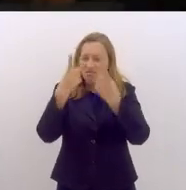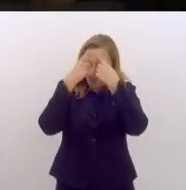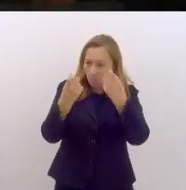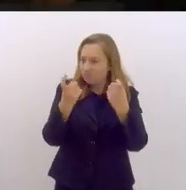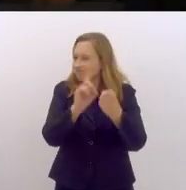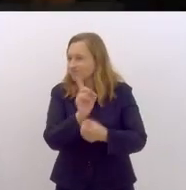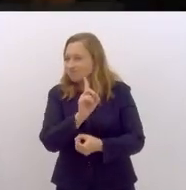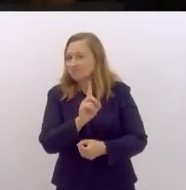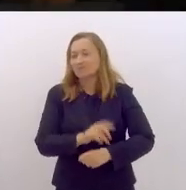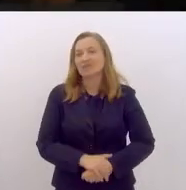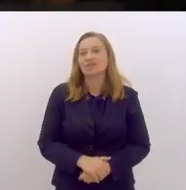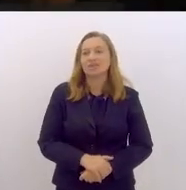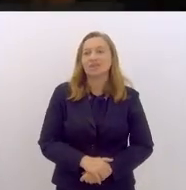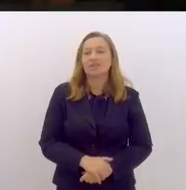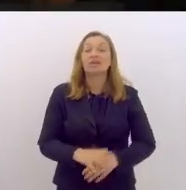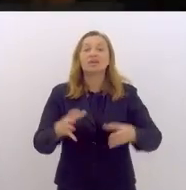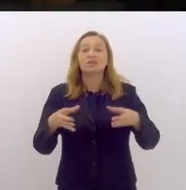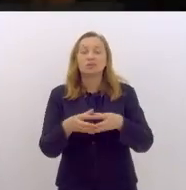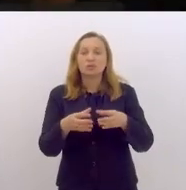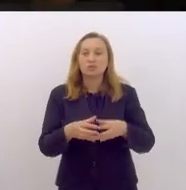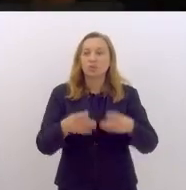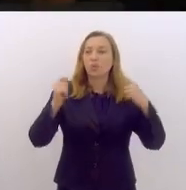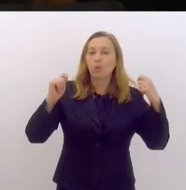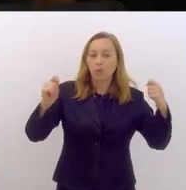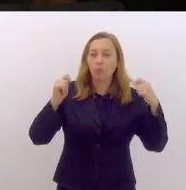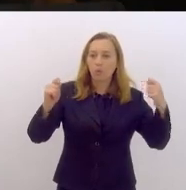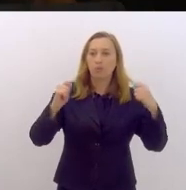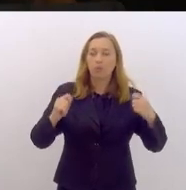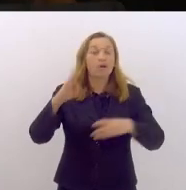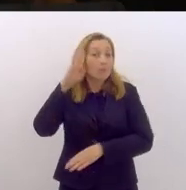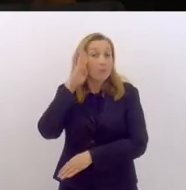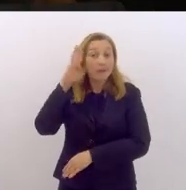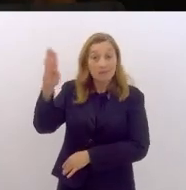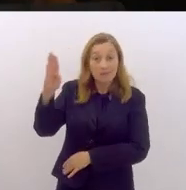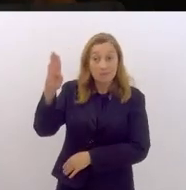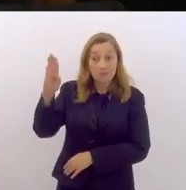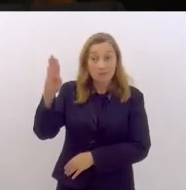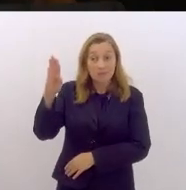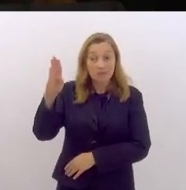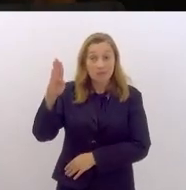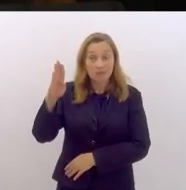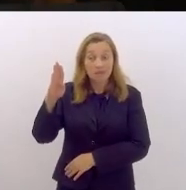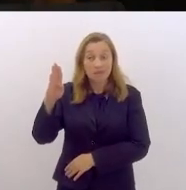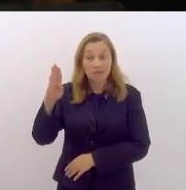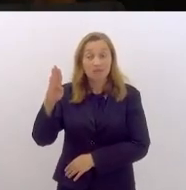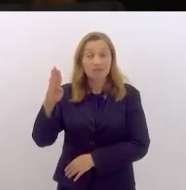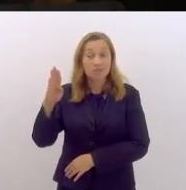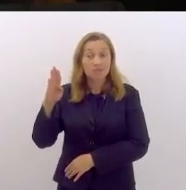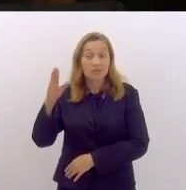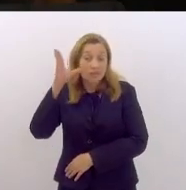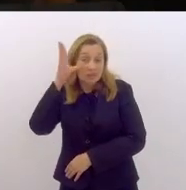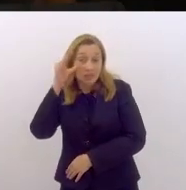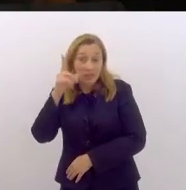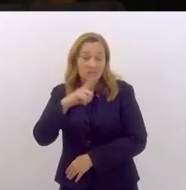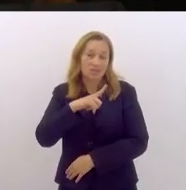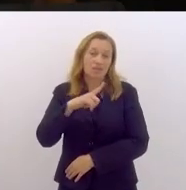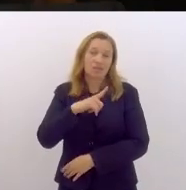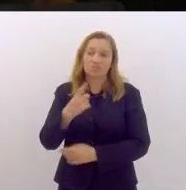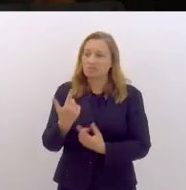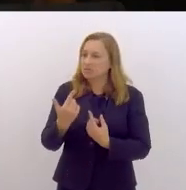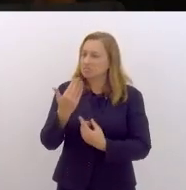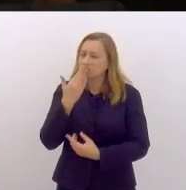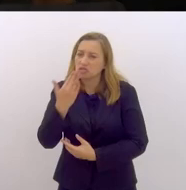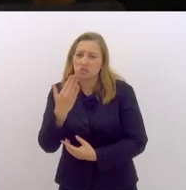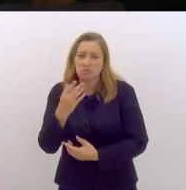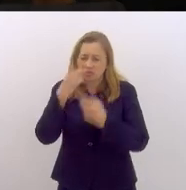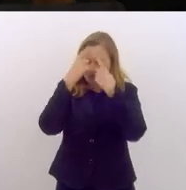violência. As torcidas organizadas são as principais interessadas que não haja nenhum tipo de